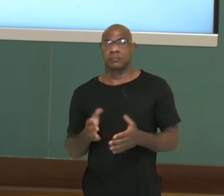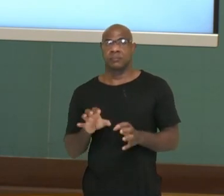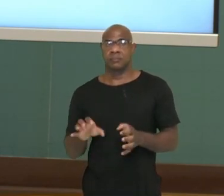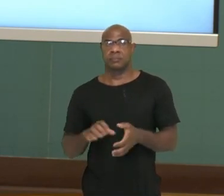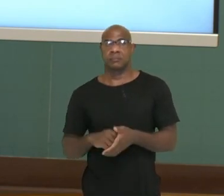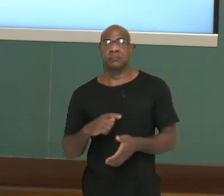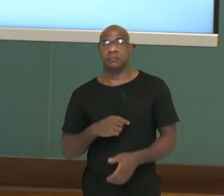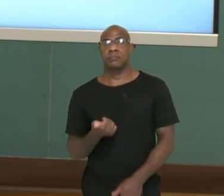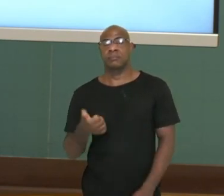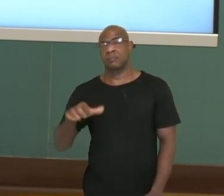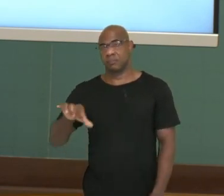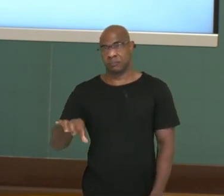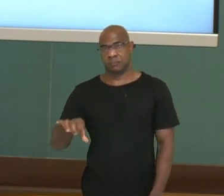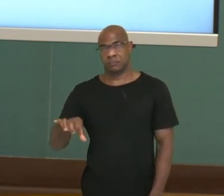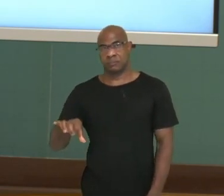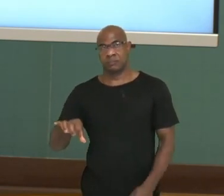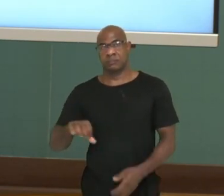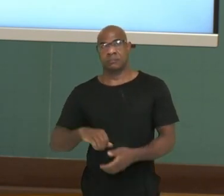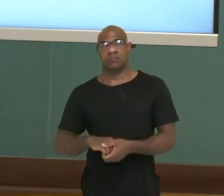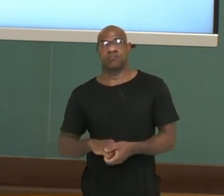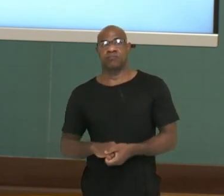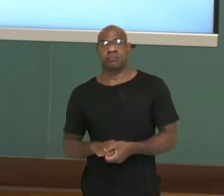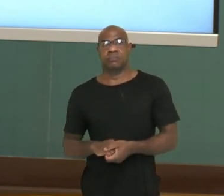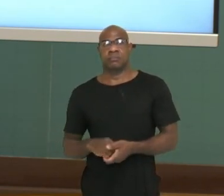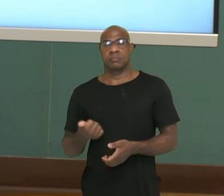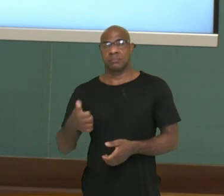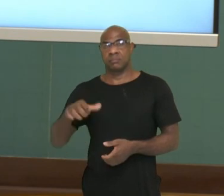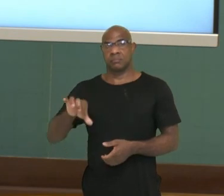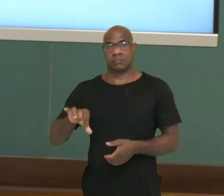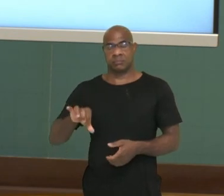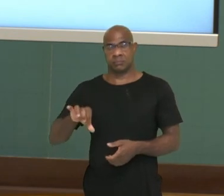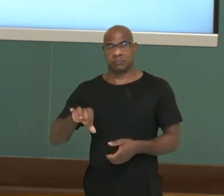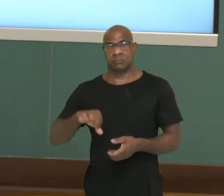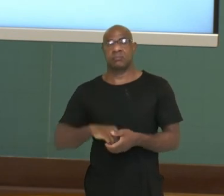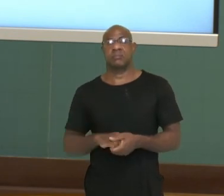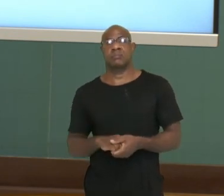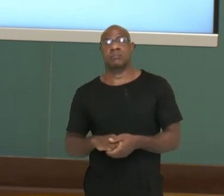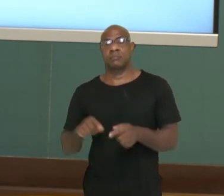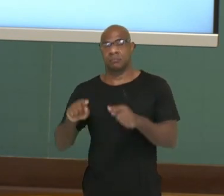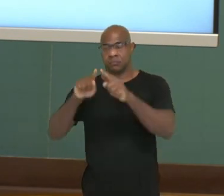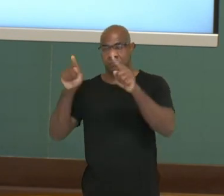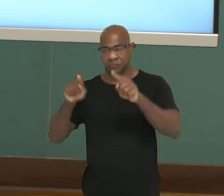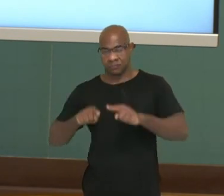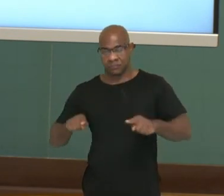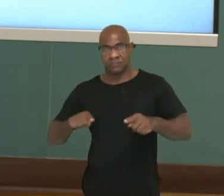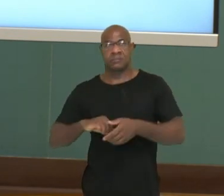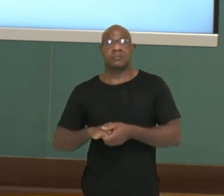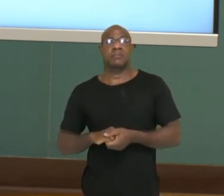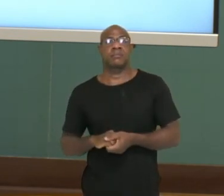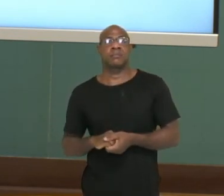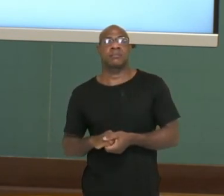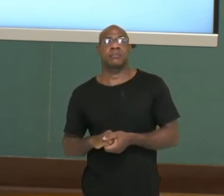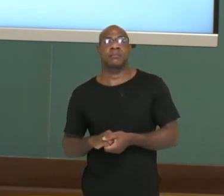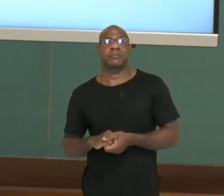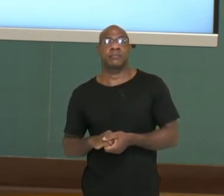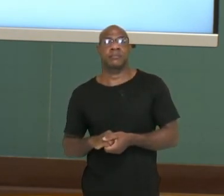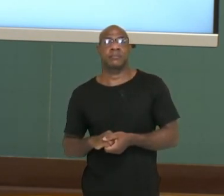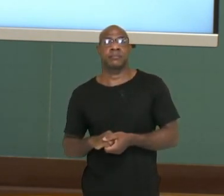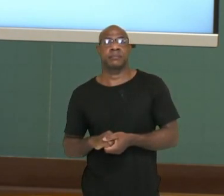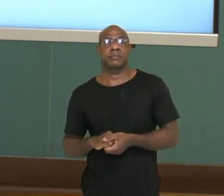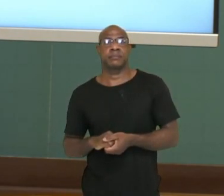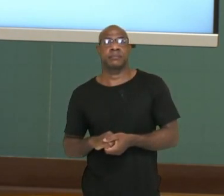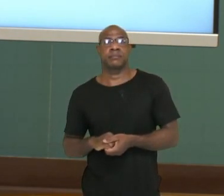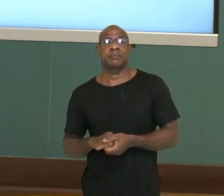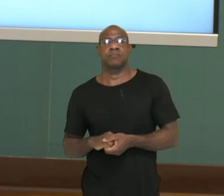Vai dar 19 ohms, desculpa. Não 0,9, 19 ohms. Um valor mais alto do que a gente esperava, tá? Belezinha,